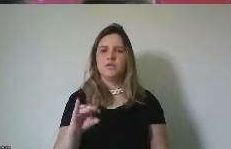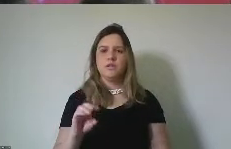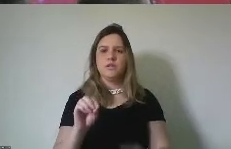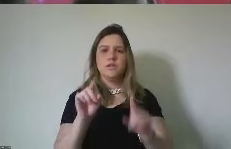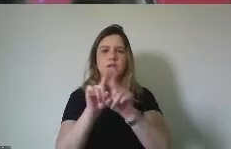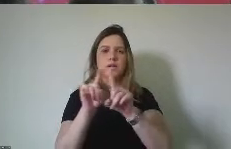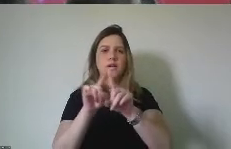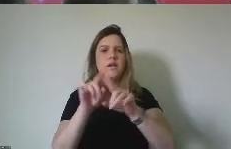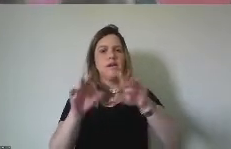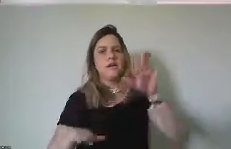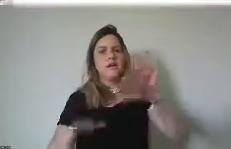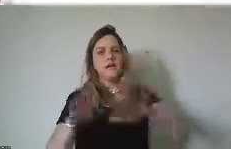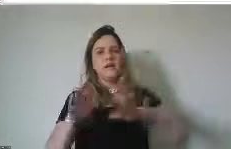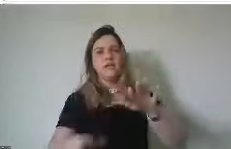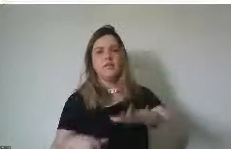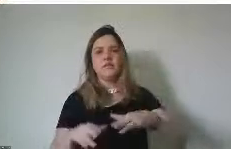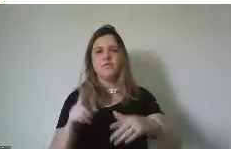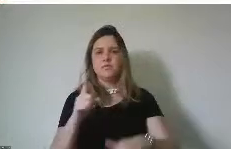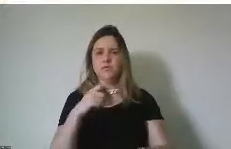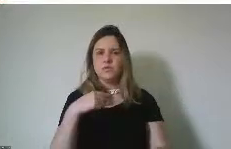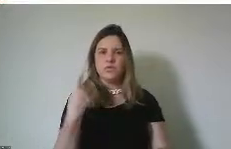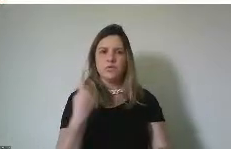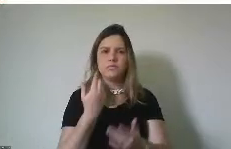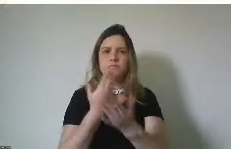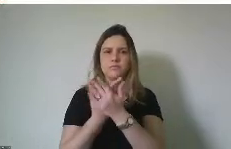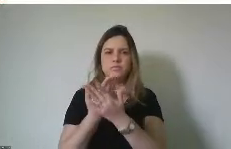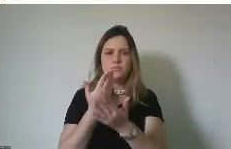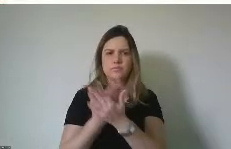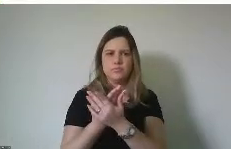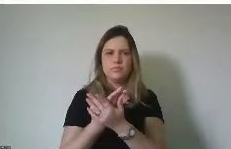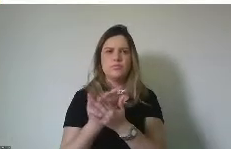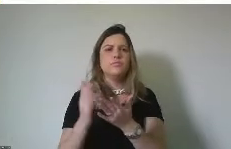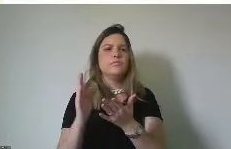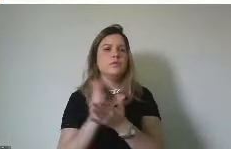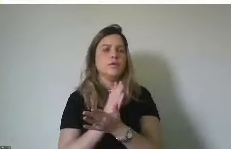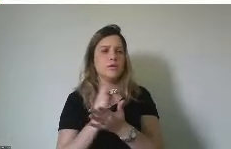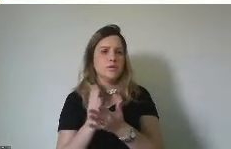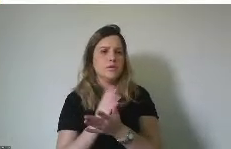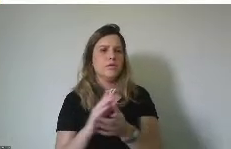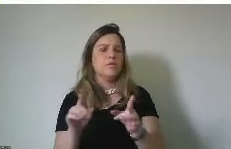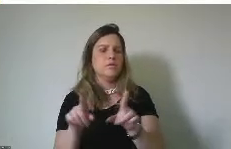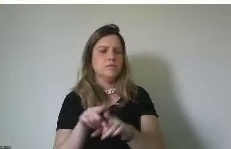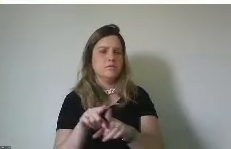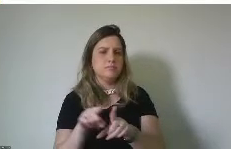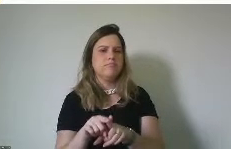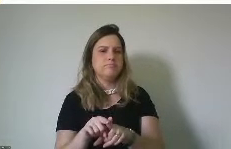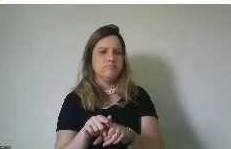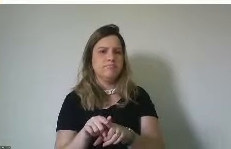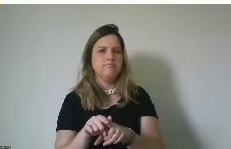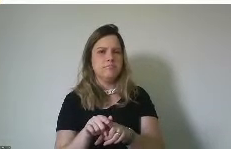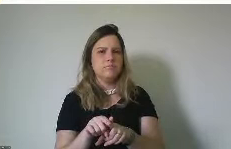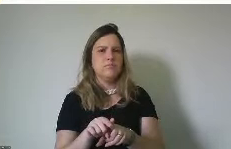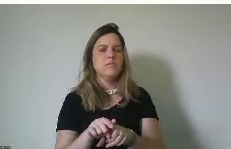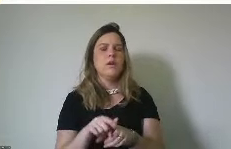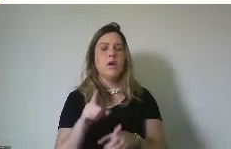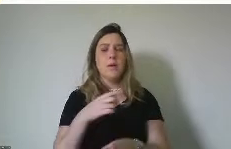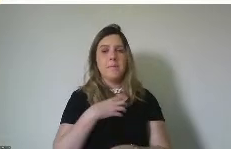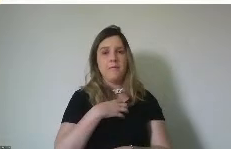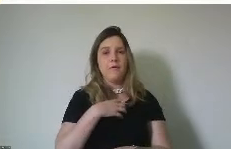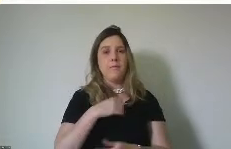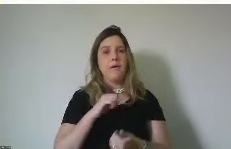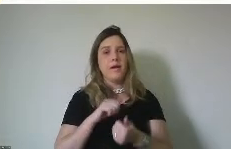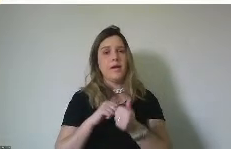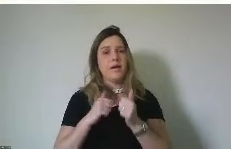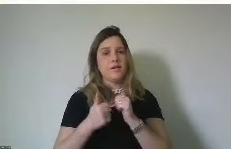PSR fez uma série de análise no estudo do Banco Mundial mostrando que a demanda efetivamente do Brasil ela pode aumentar 6